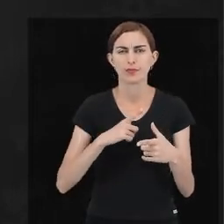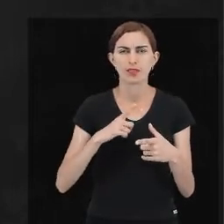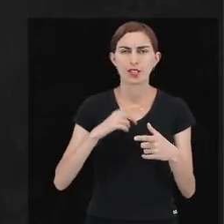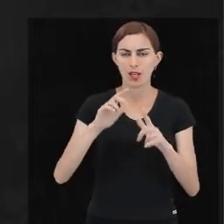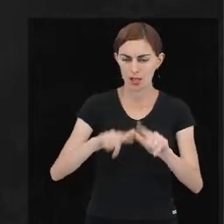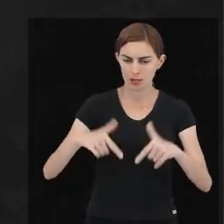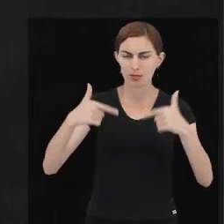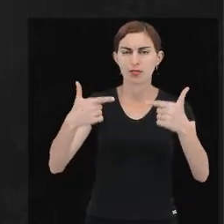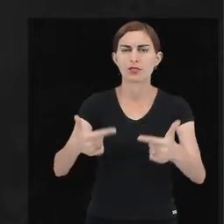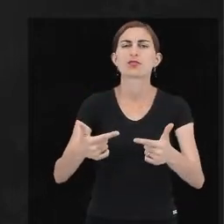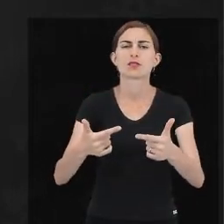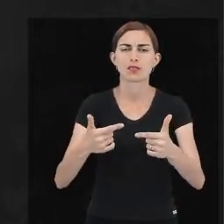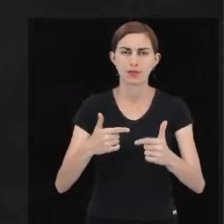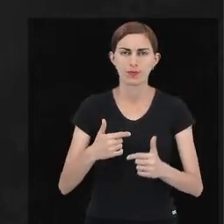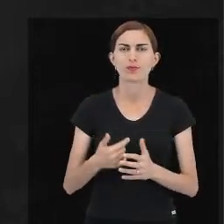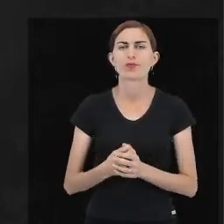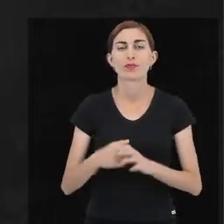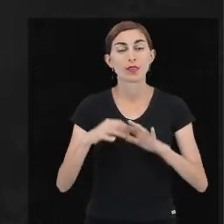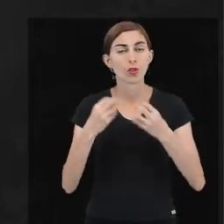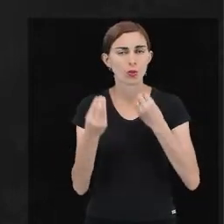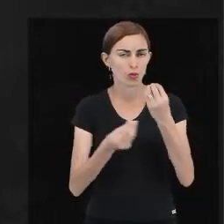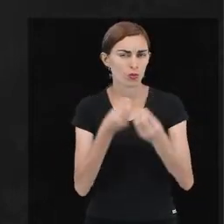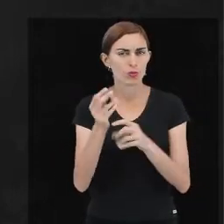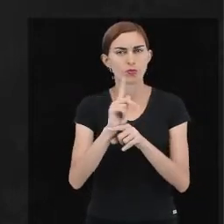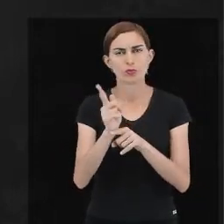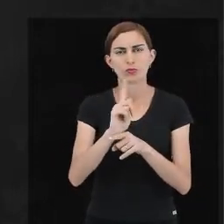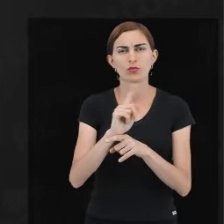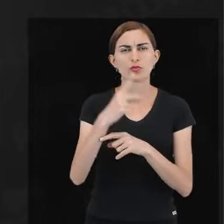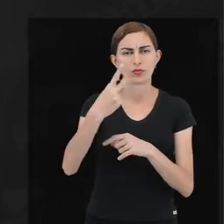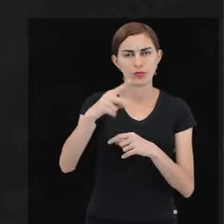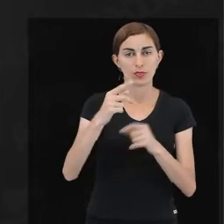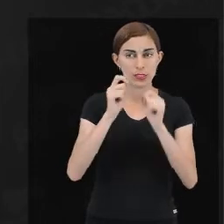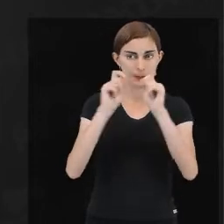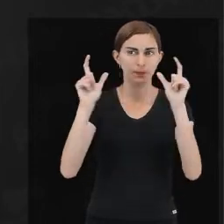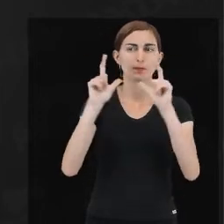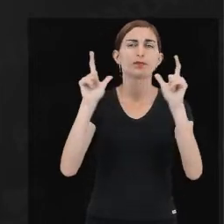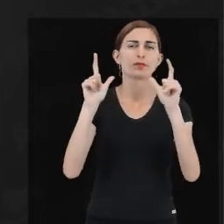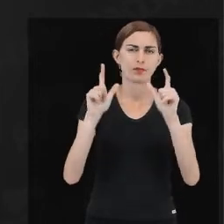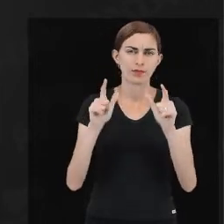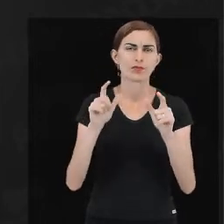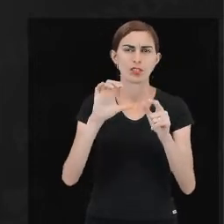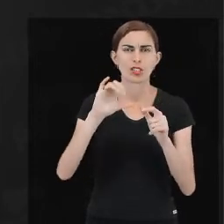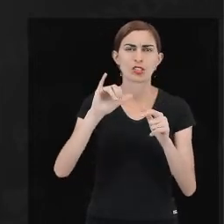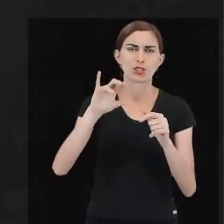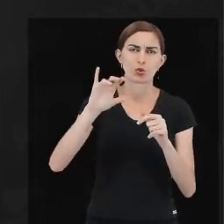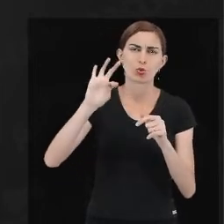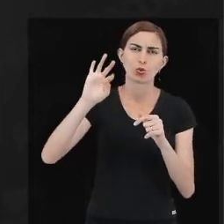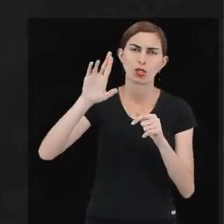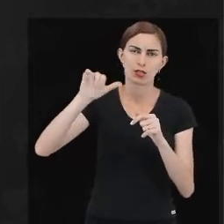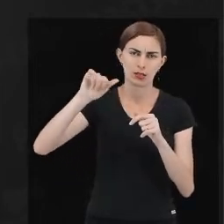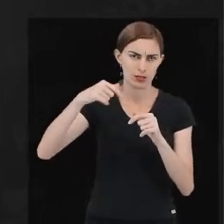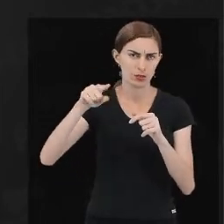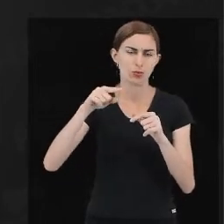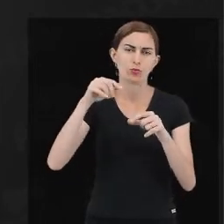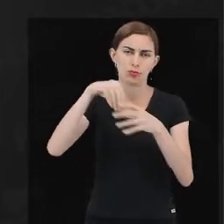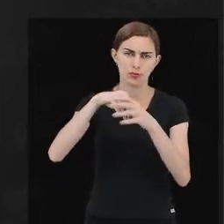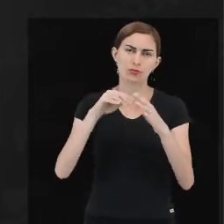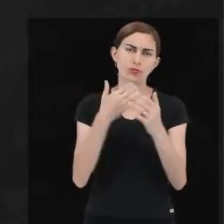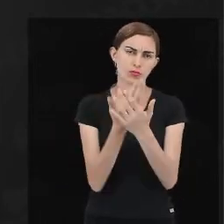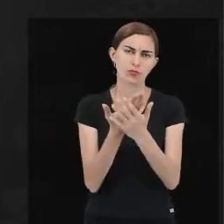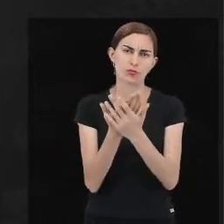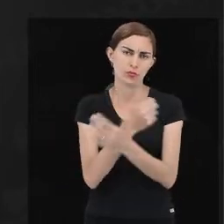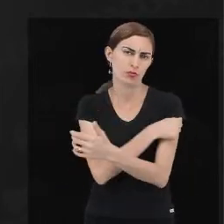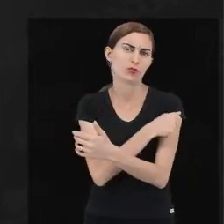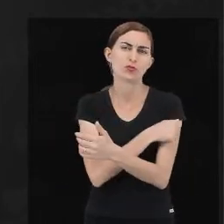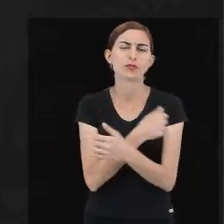ações preventivas, inclusive. Então, como gestor público, nós precisamos ficar atento à situação de vulnerabilidade do nosso estudante. E